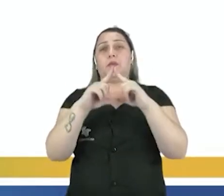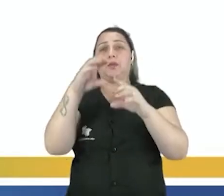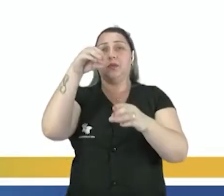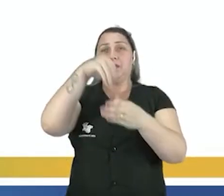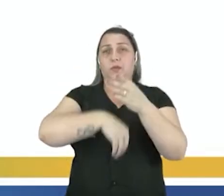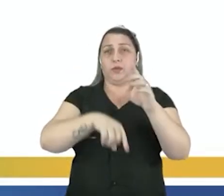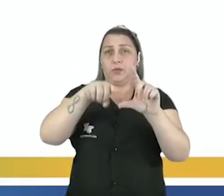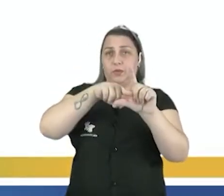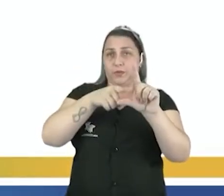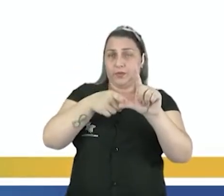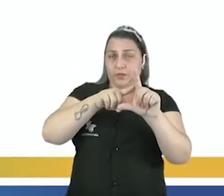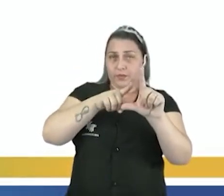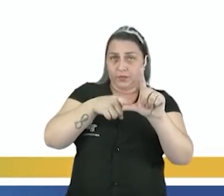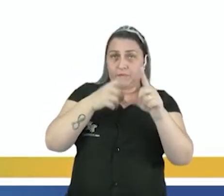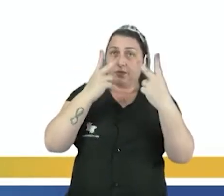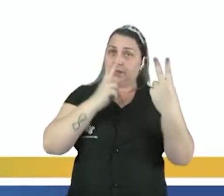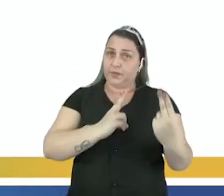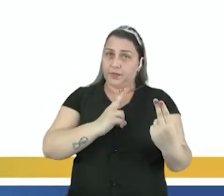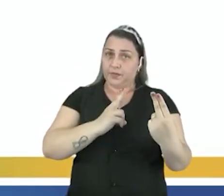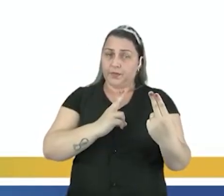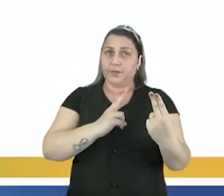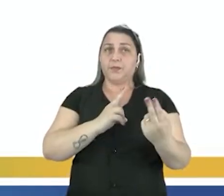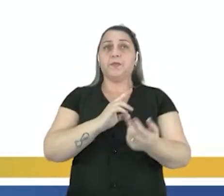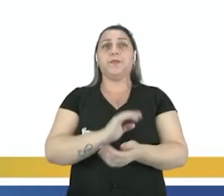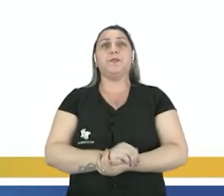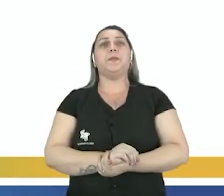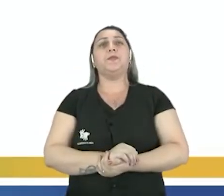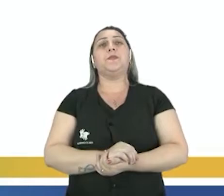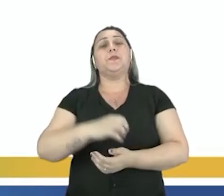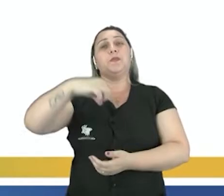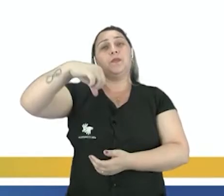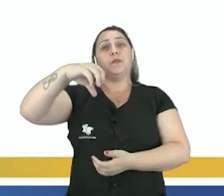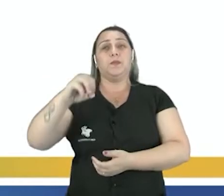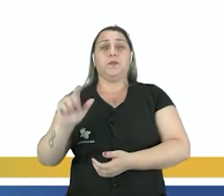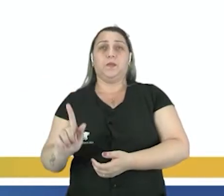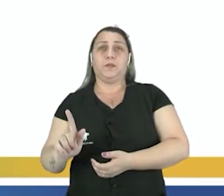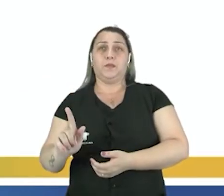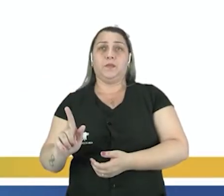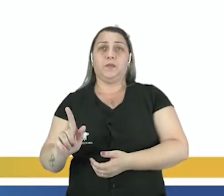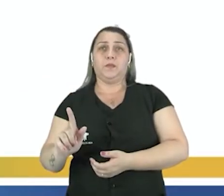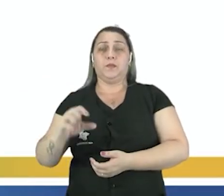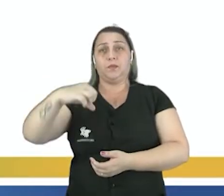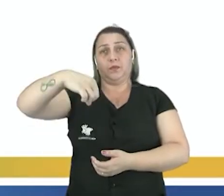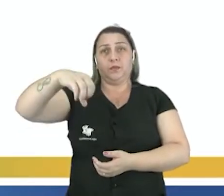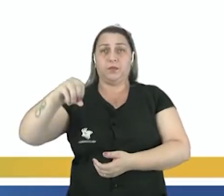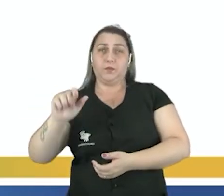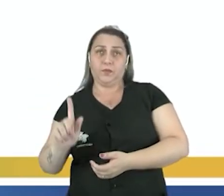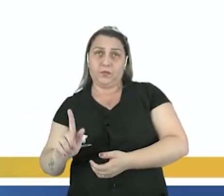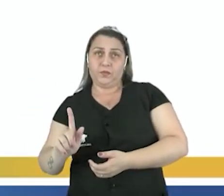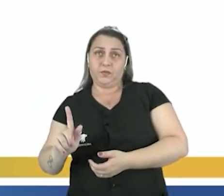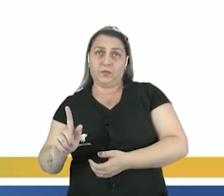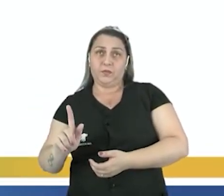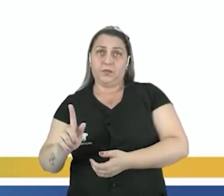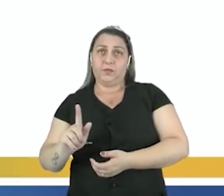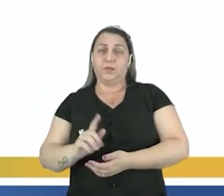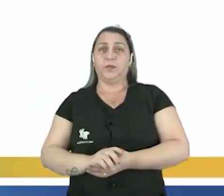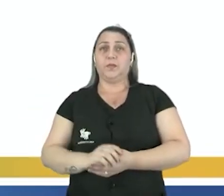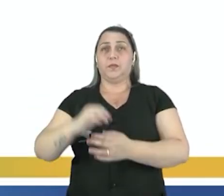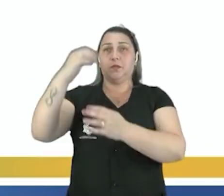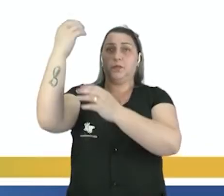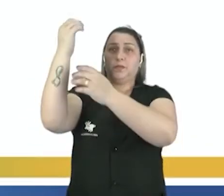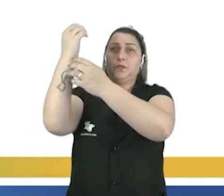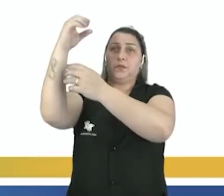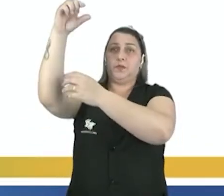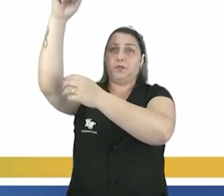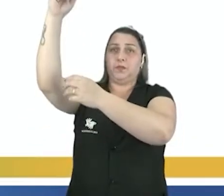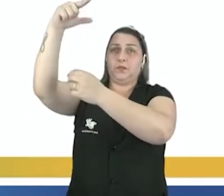internos correspondentes vão ser iguais. Aqui é um ângulo de 90 graus, aqui é um ângulo de 90 graus, né? Os raios